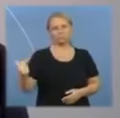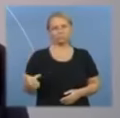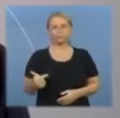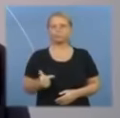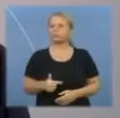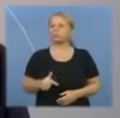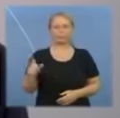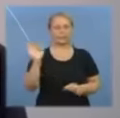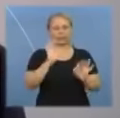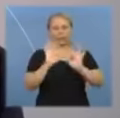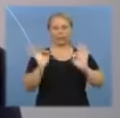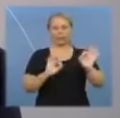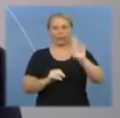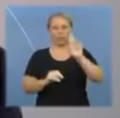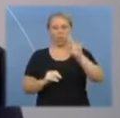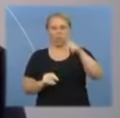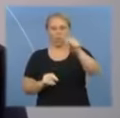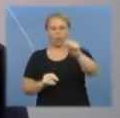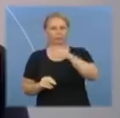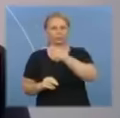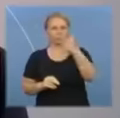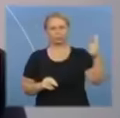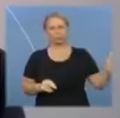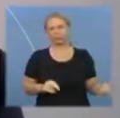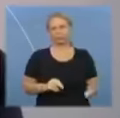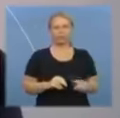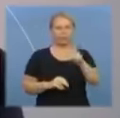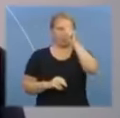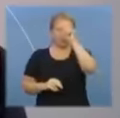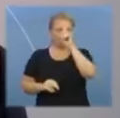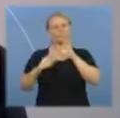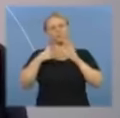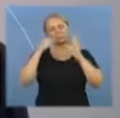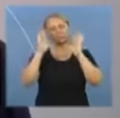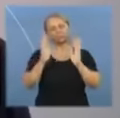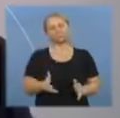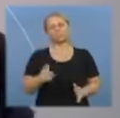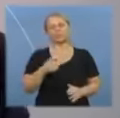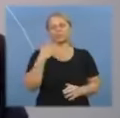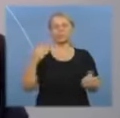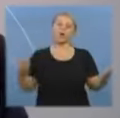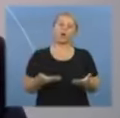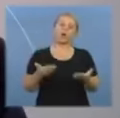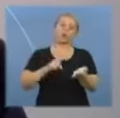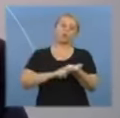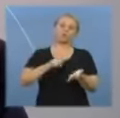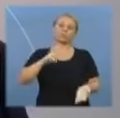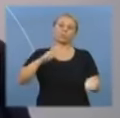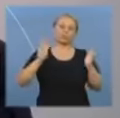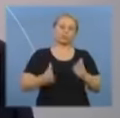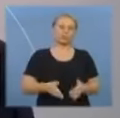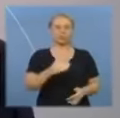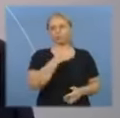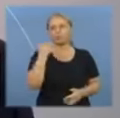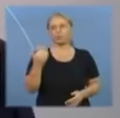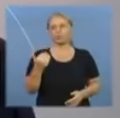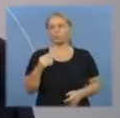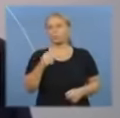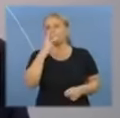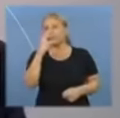Não está na UPA do BH. O Tarcísio Maia, já expliquei aqui a situação. Infelizmente, hoje nós tivemos mais um óbito, suspeita.